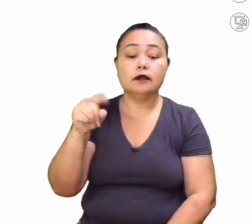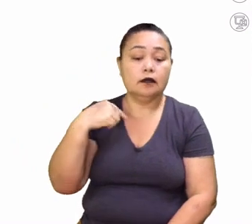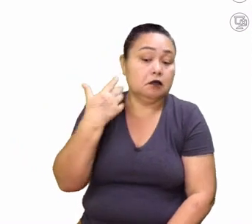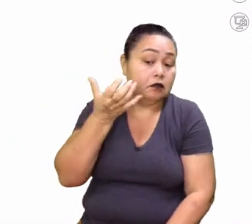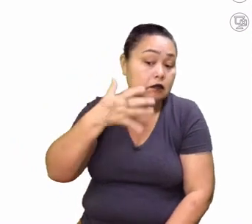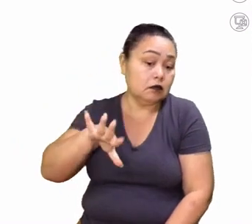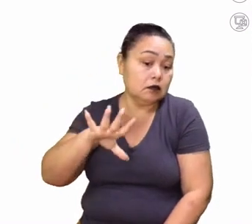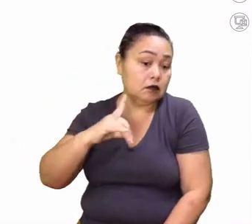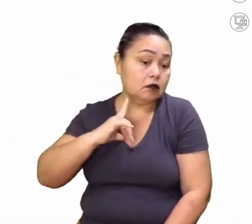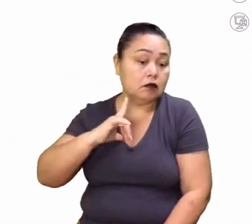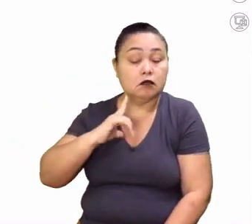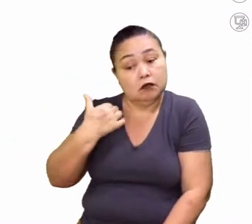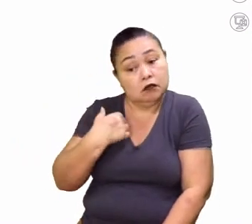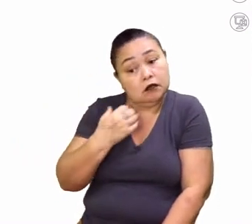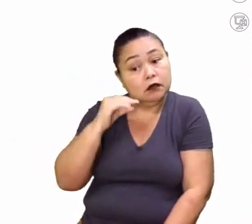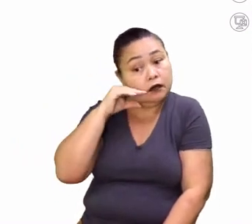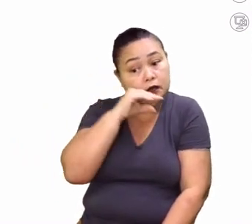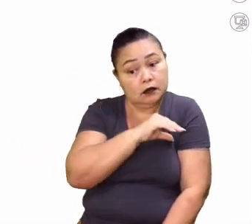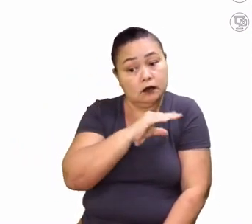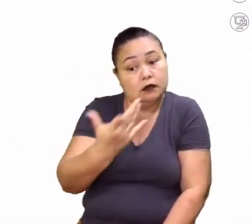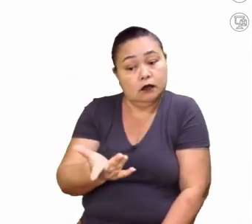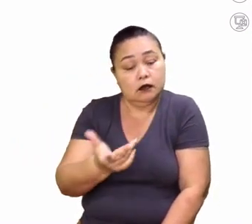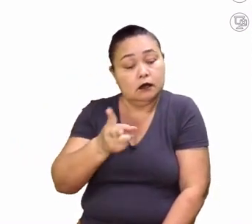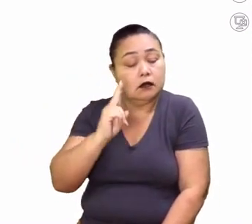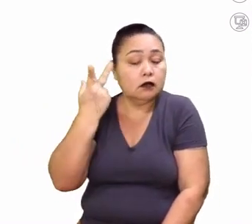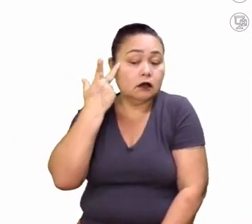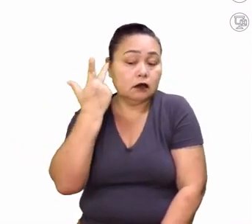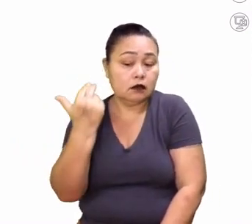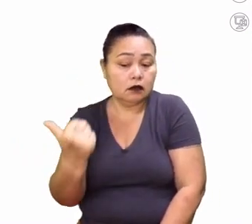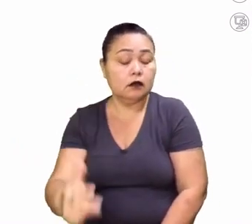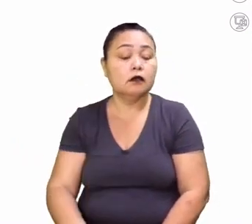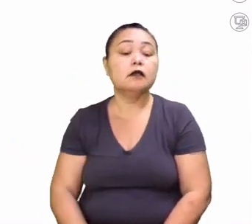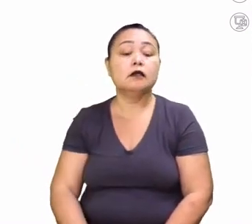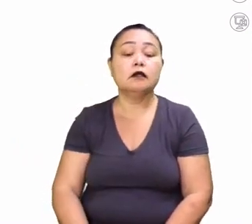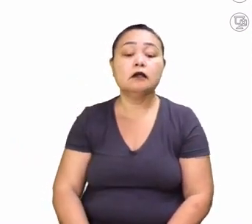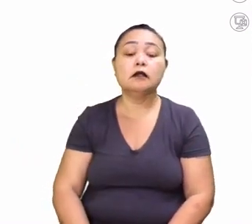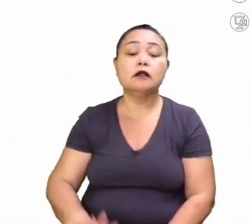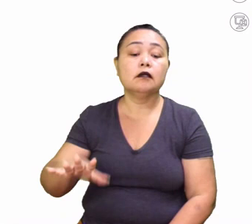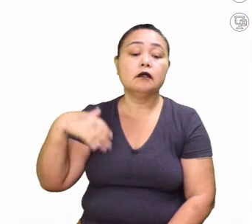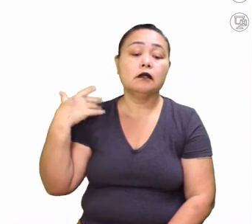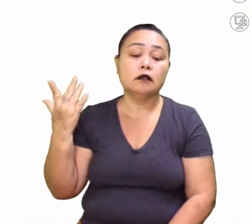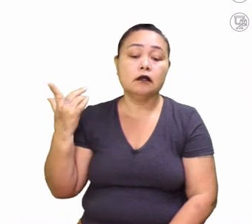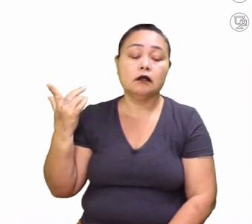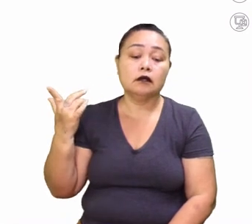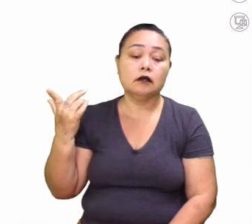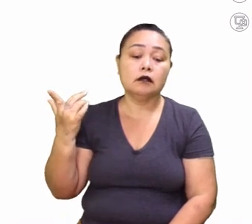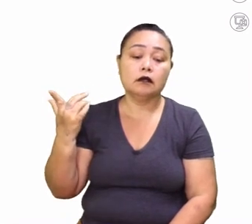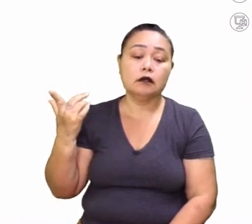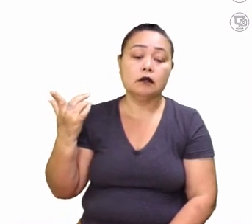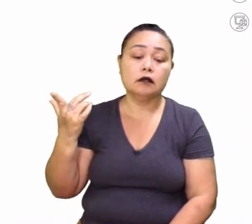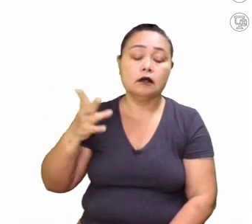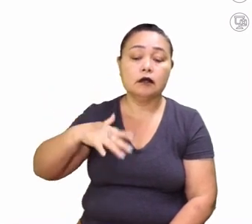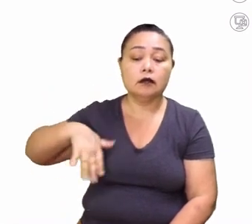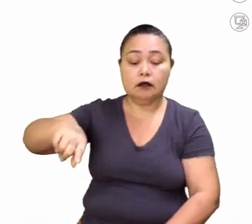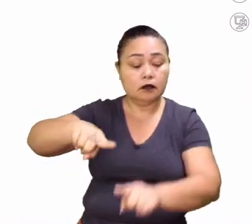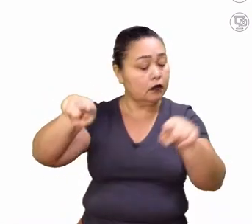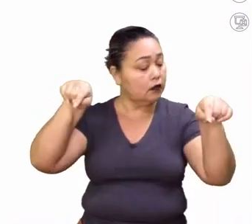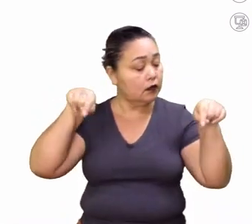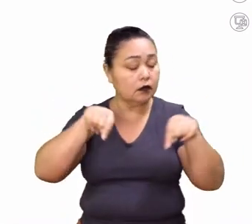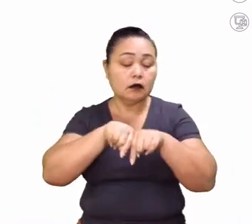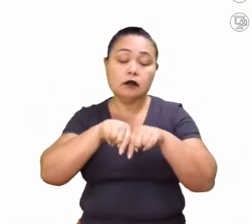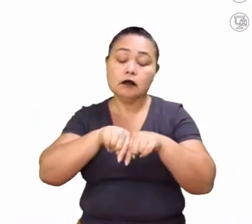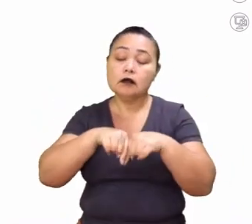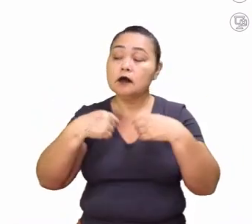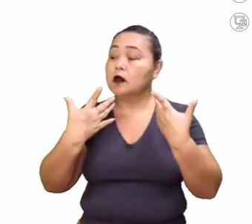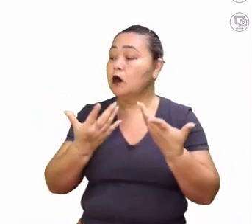quiser pode deixar no quente né natural digamos assim aqui retira da sala né o ar